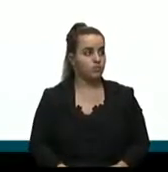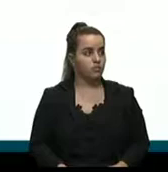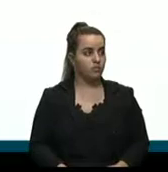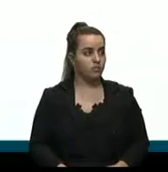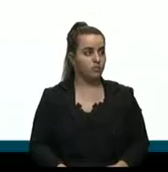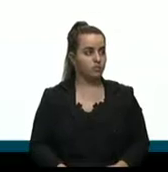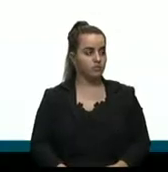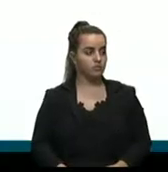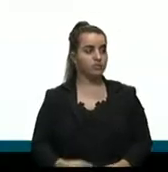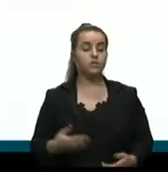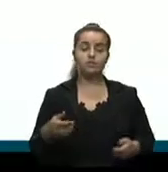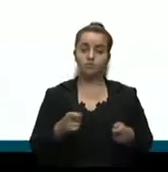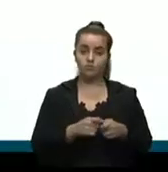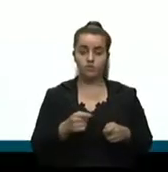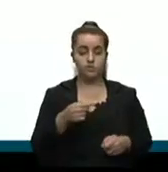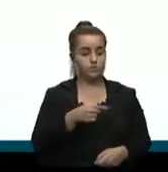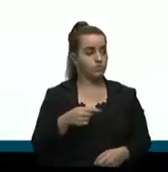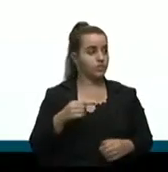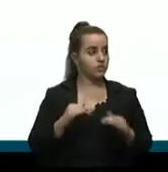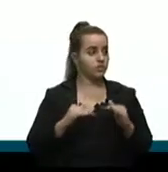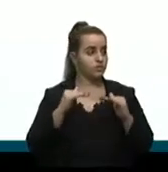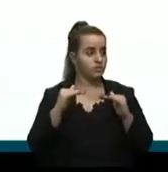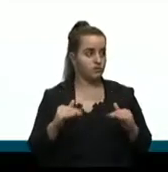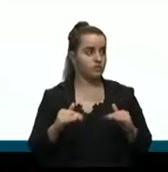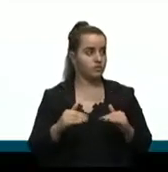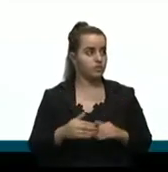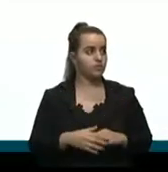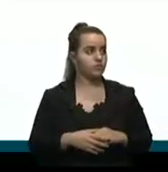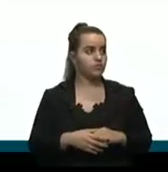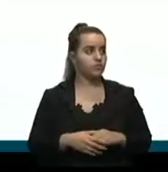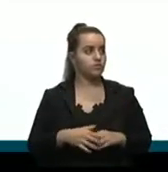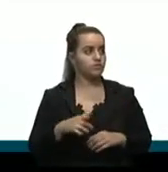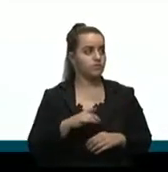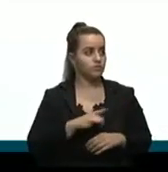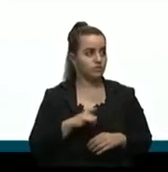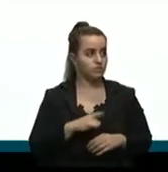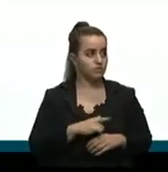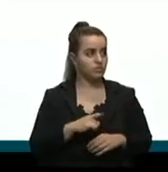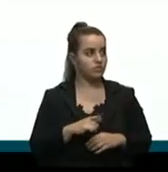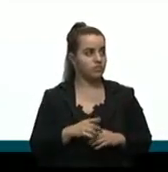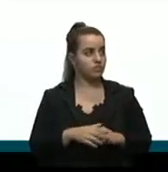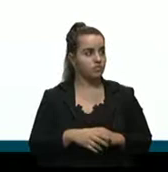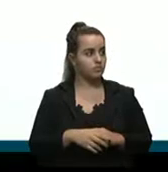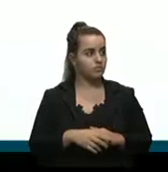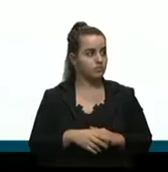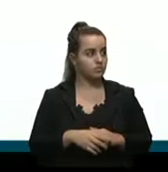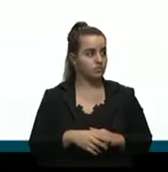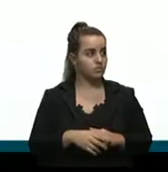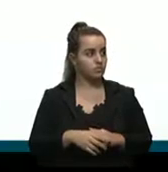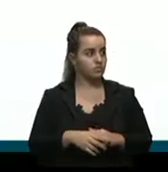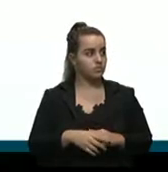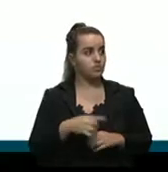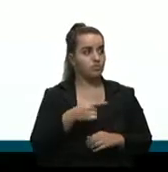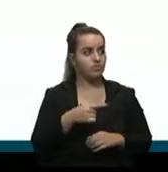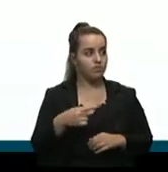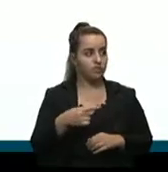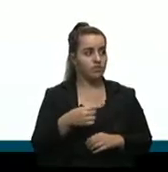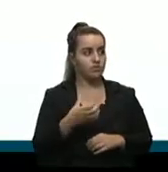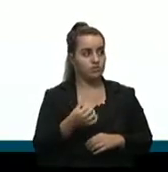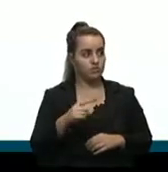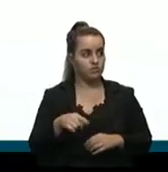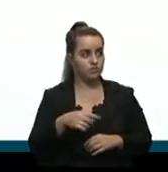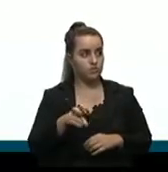Fazendo, então, a subtração na parte de cima, teremos menos